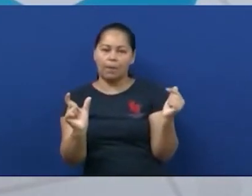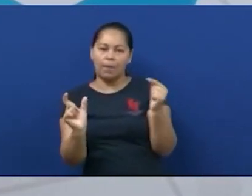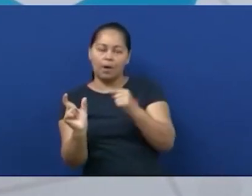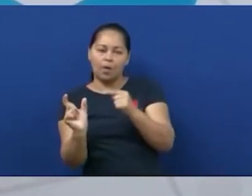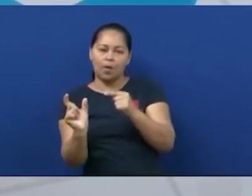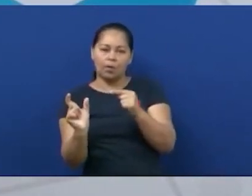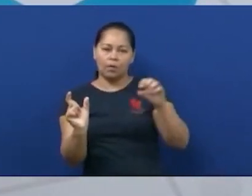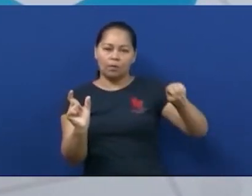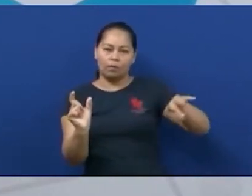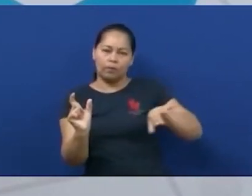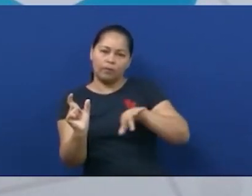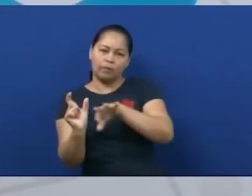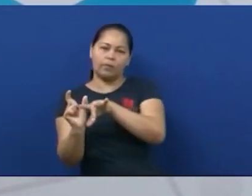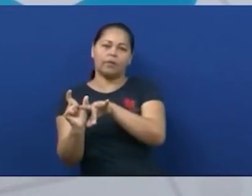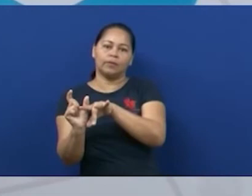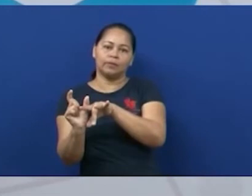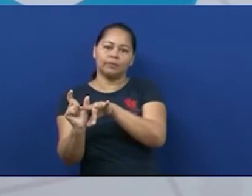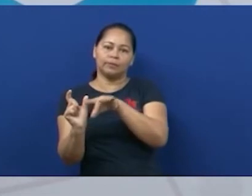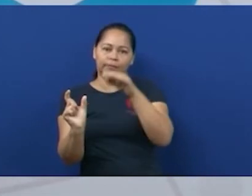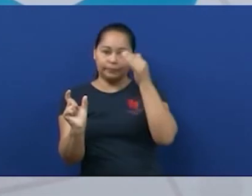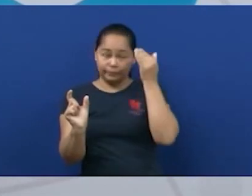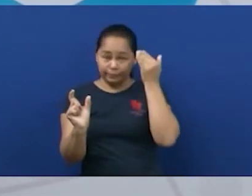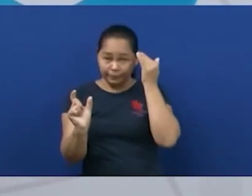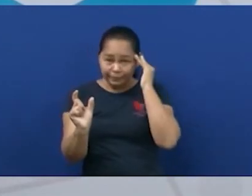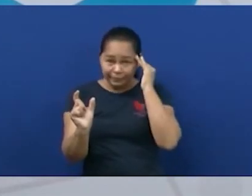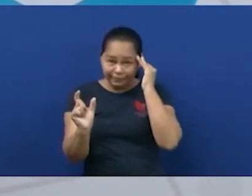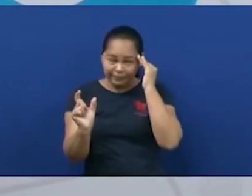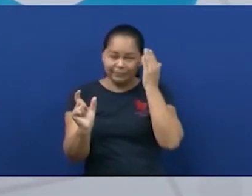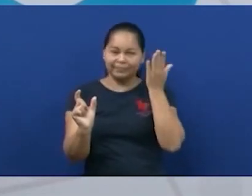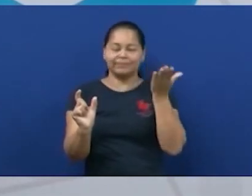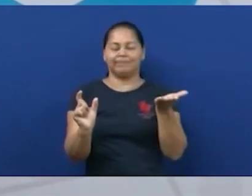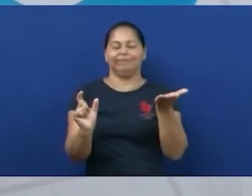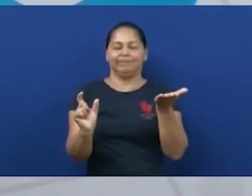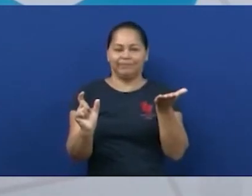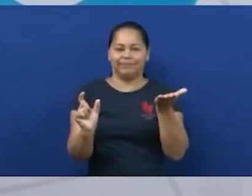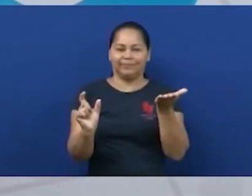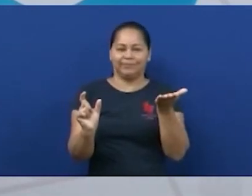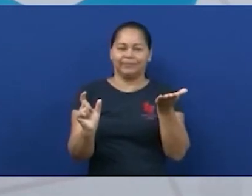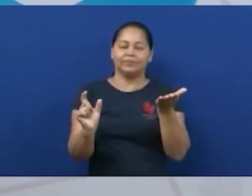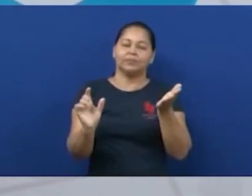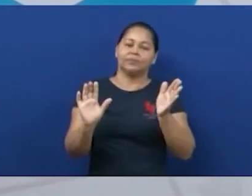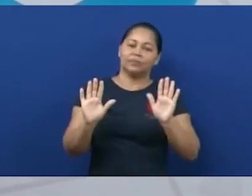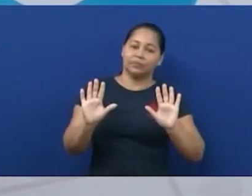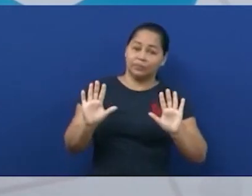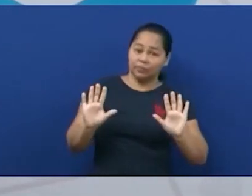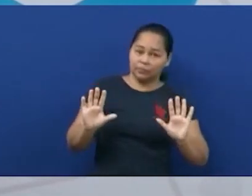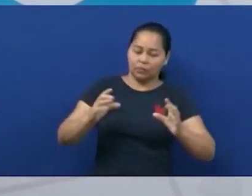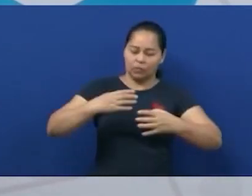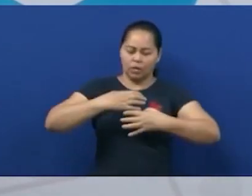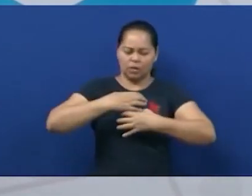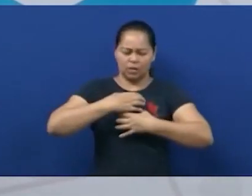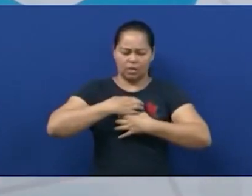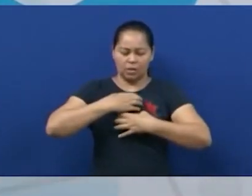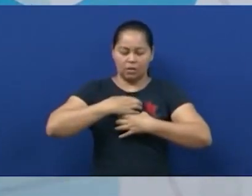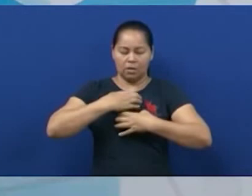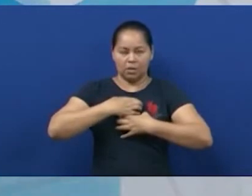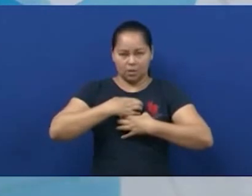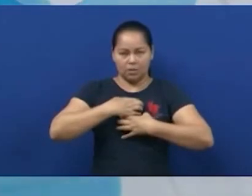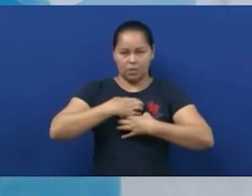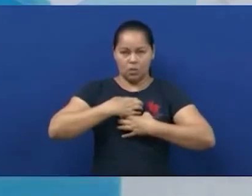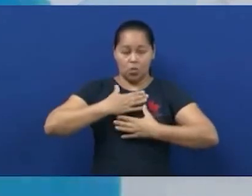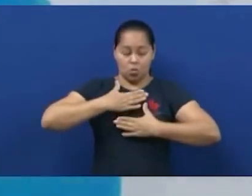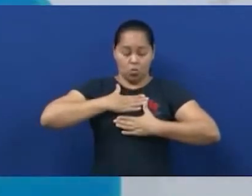estou transferindo nada para um outro corpo. Então, eu estou só com uma sensação